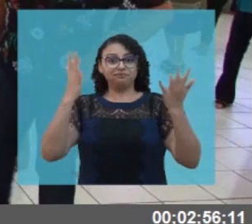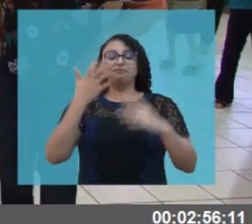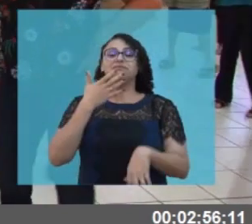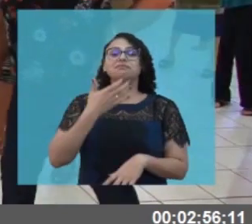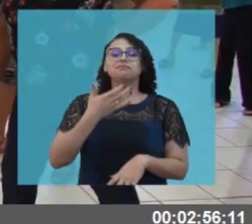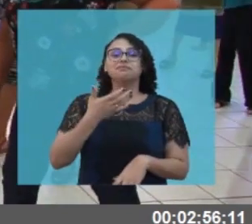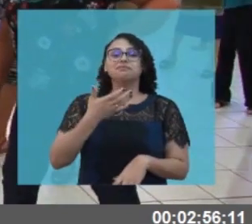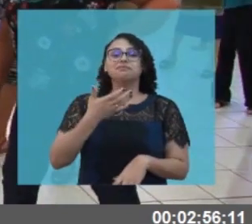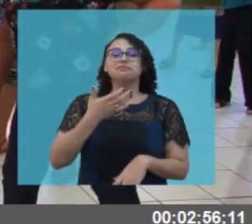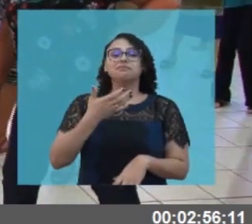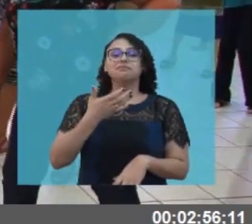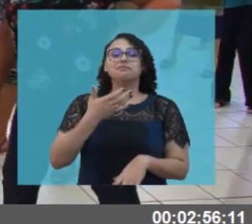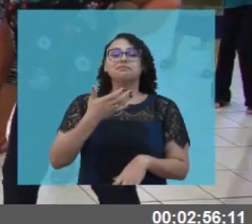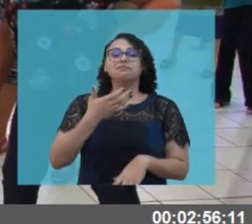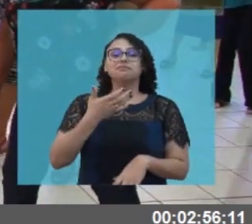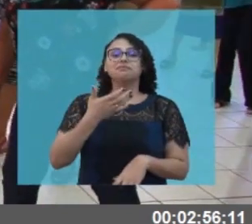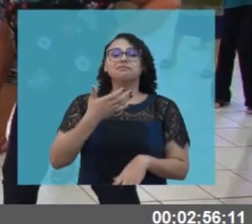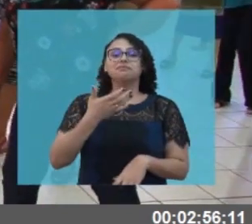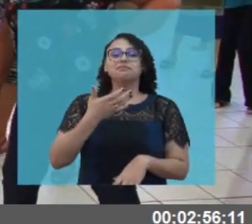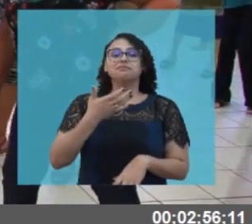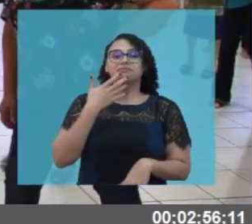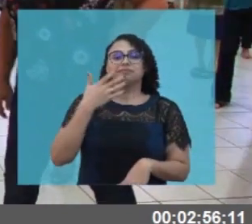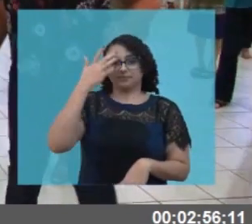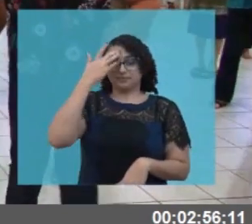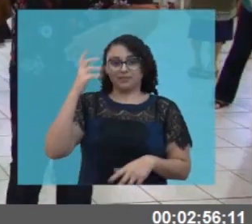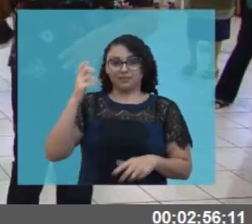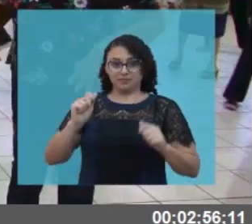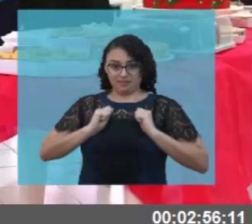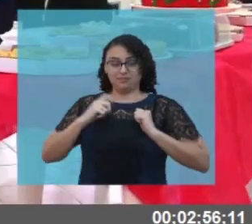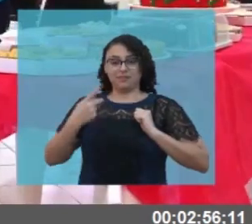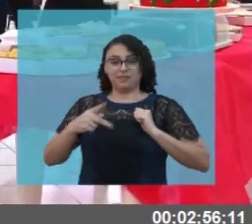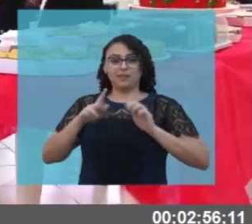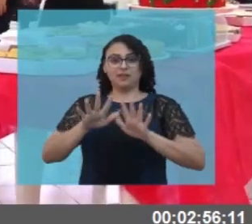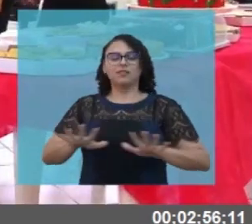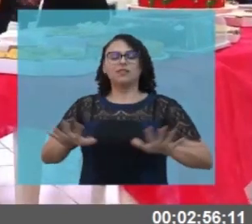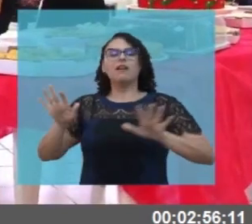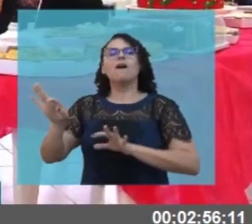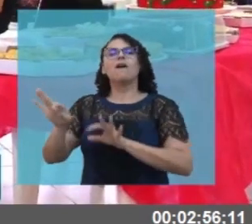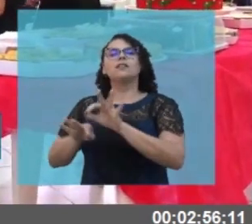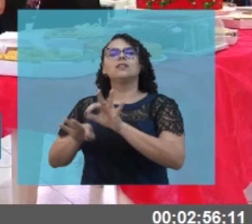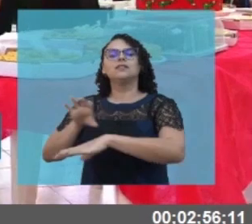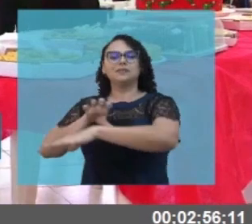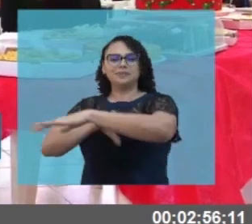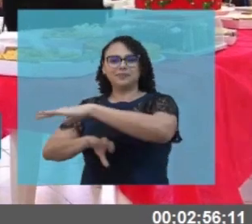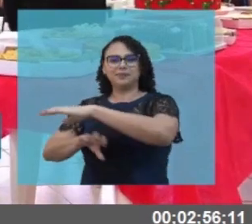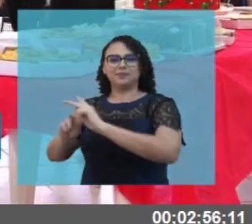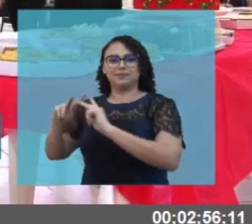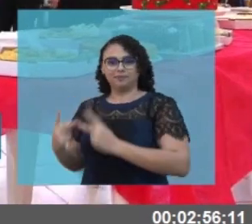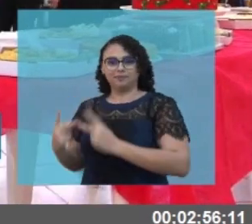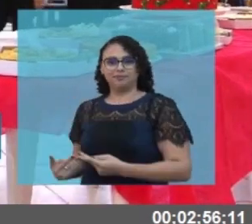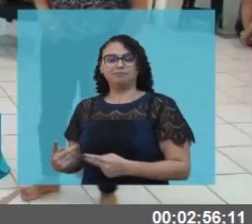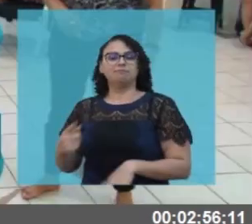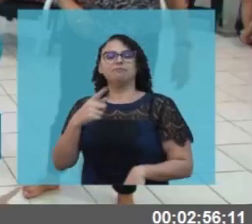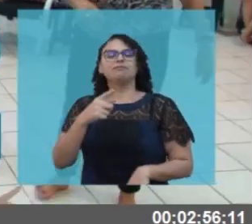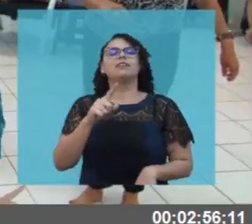Na festa de Natal dos aposentados da UFC, organizada pela Pró-Reitoria de Gestão de Pessoas, a ordem foi dançar muito e